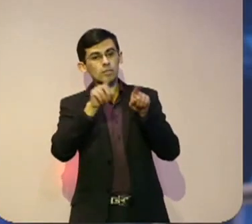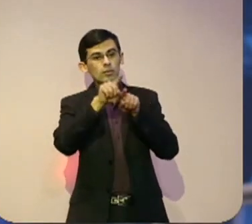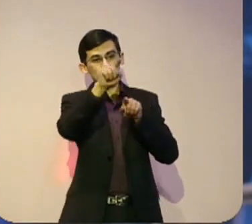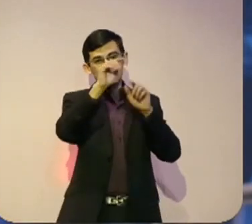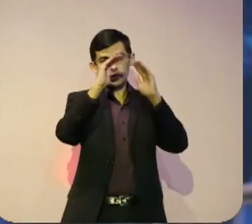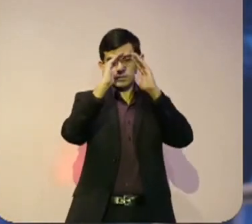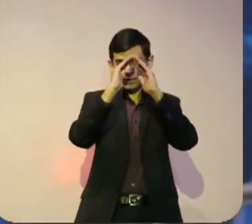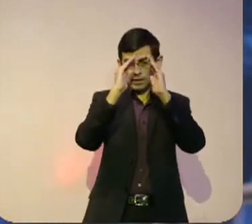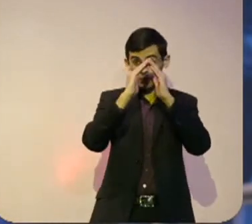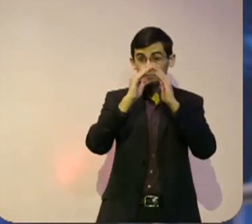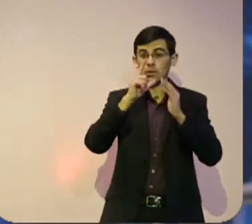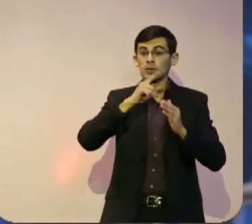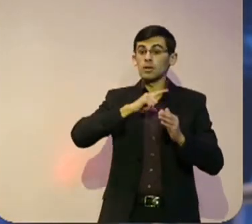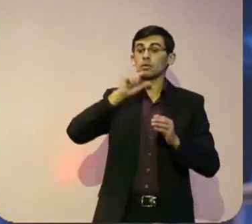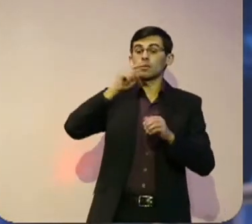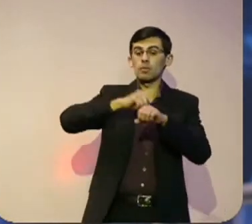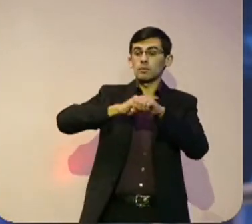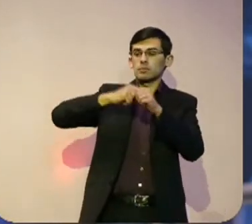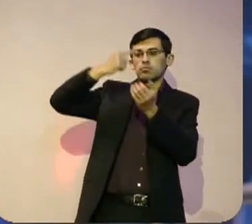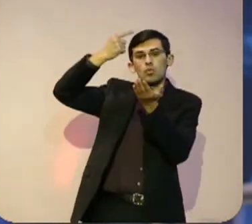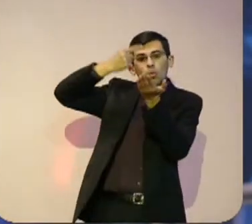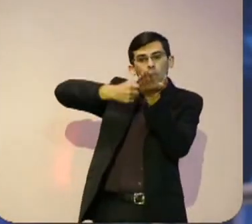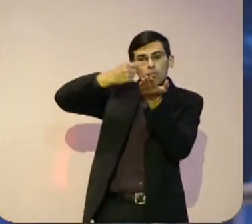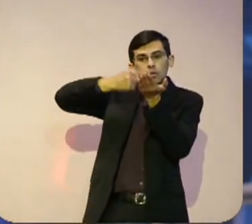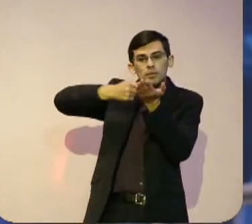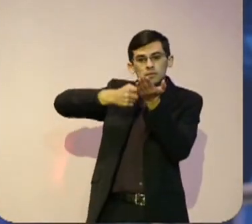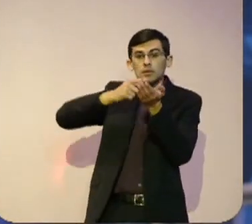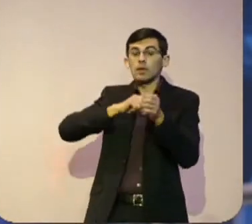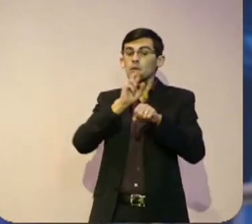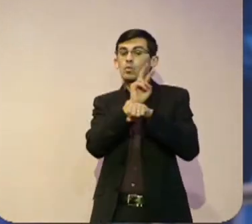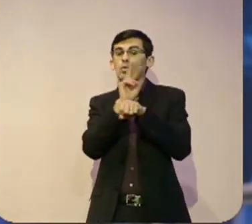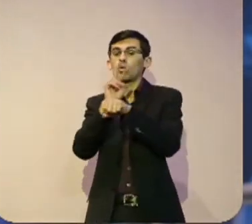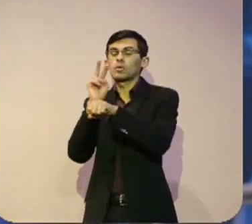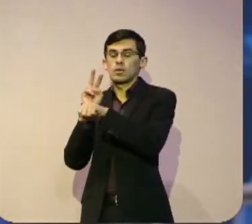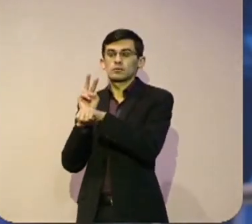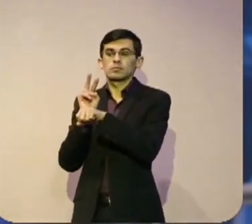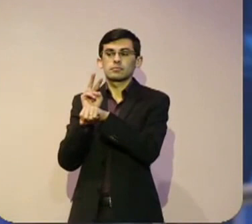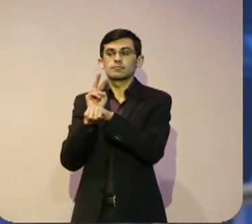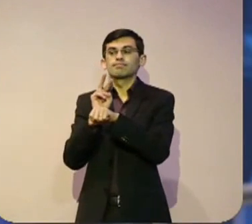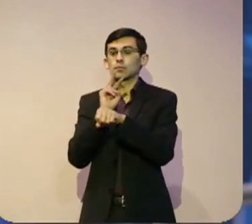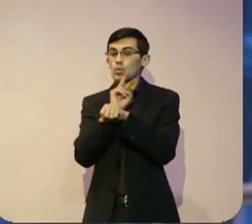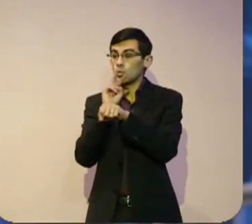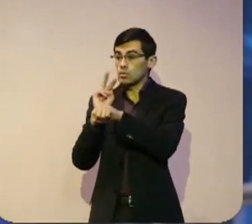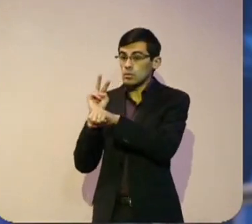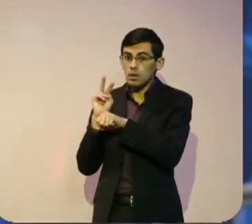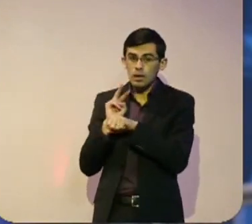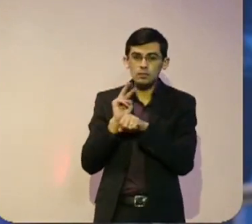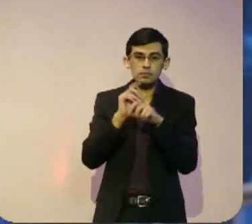firmar compromissos diante de Deus, de viver cuidados. Cuidado.